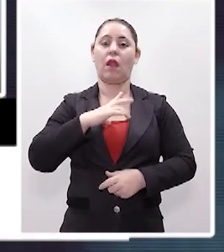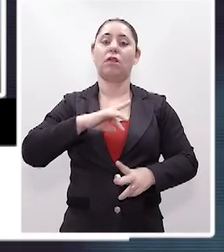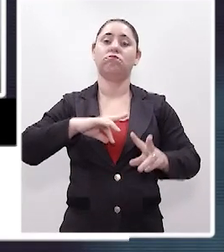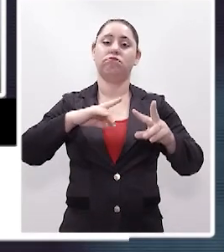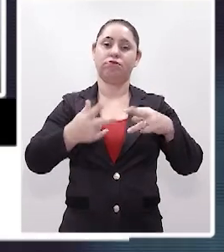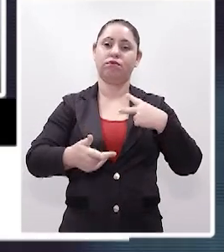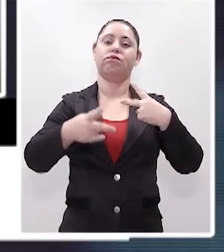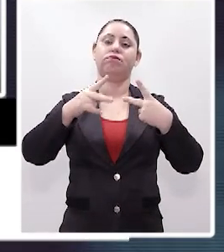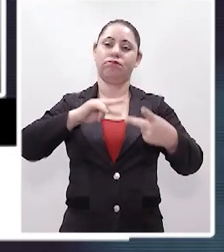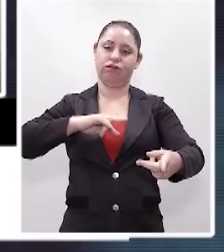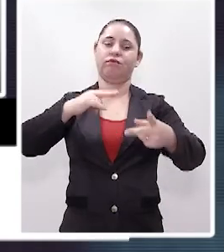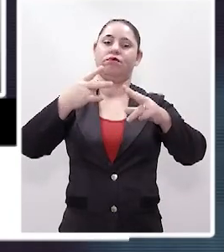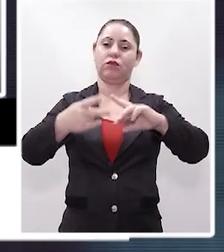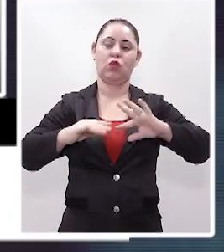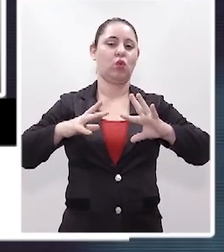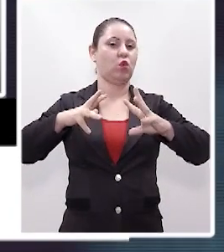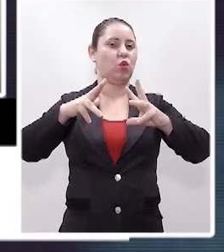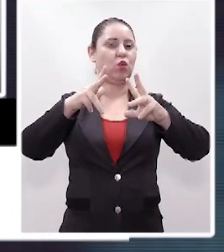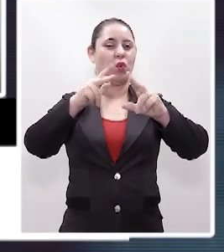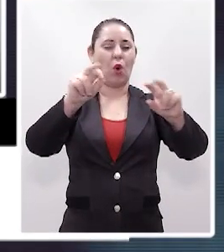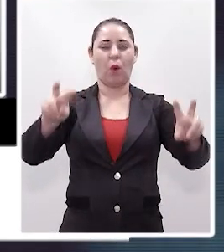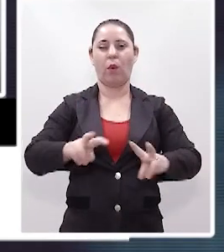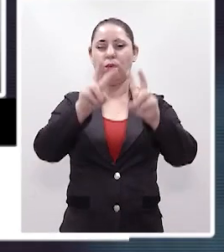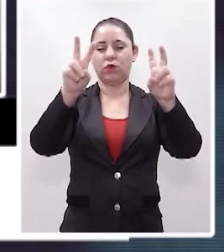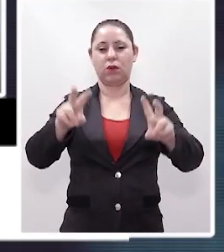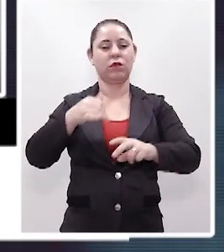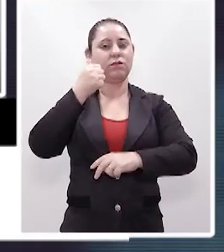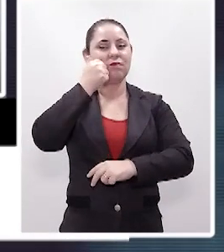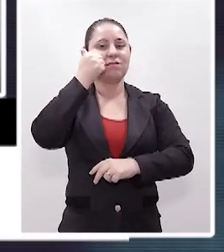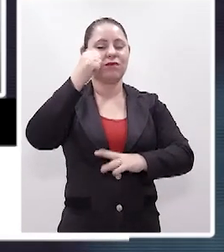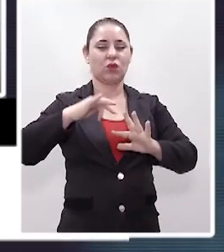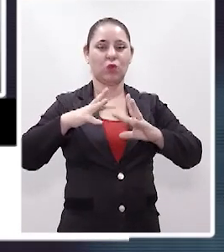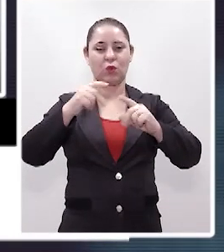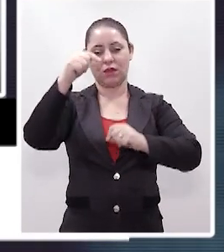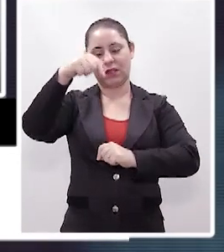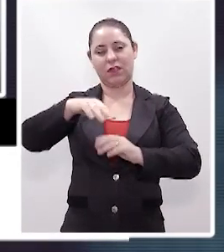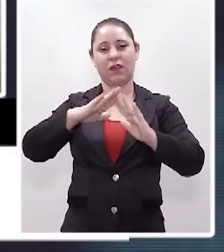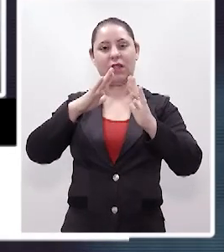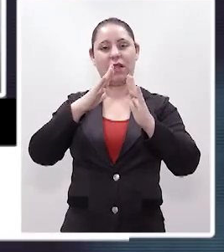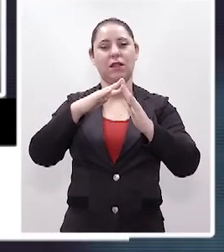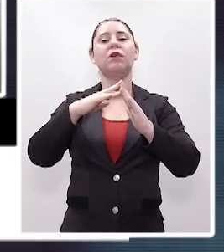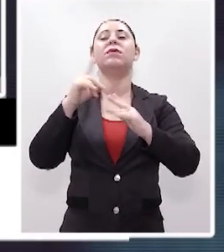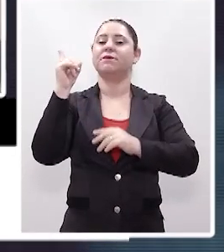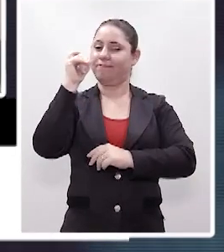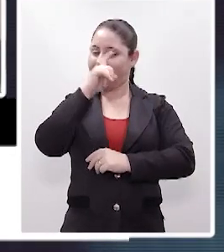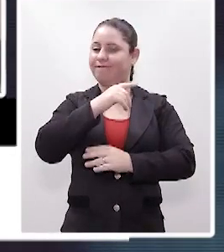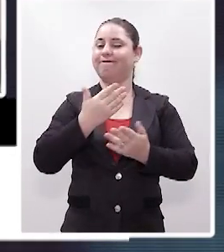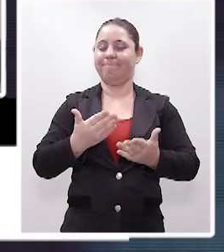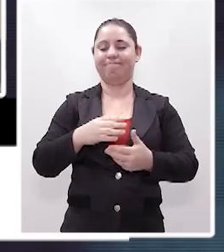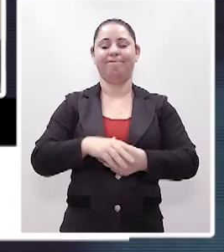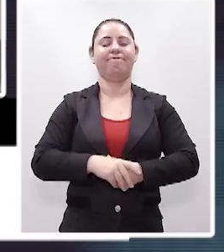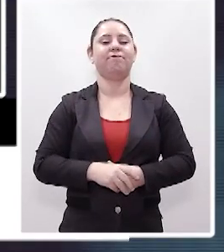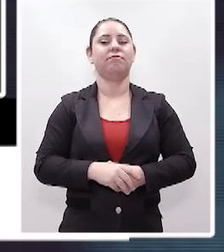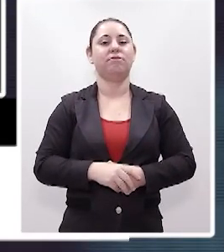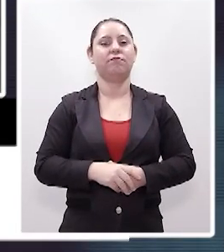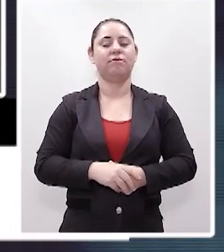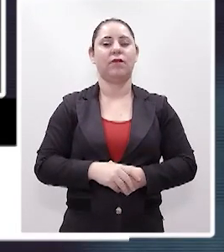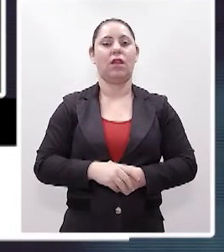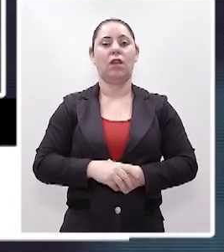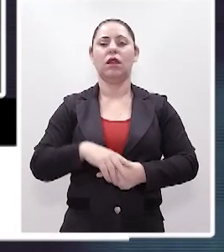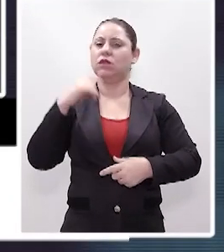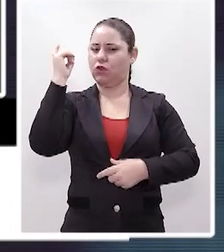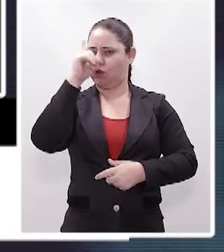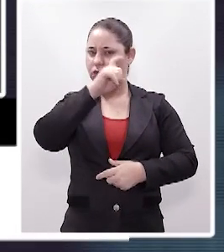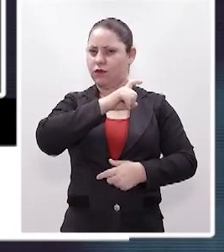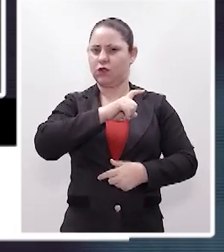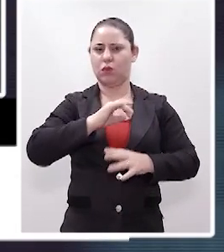que revezar todos os aparelhos tecnológicos em casa, porque tá bem difícil. Eu acho que tá